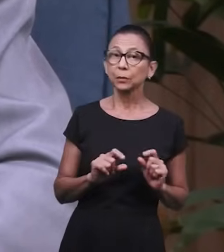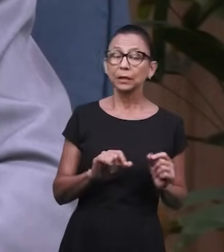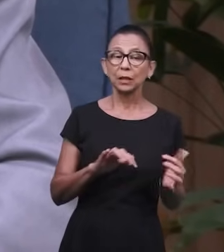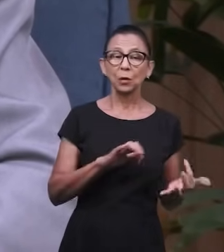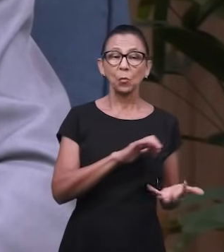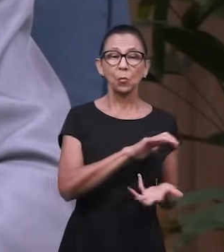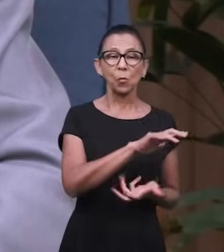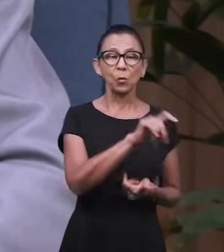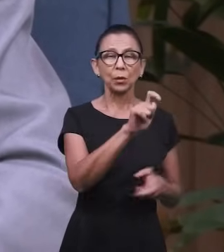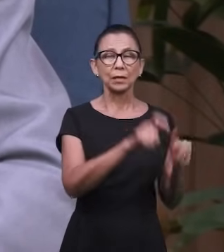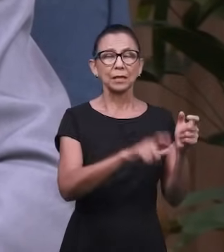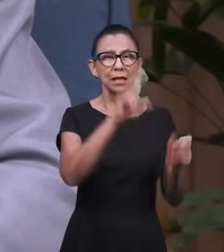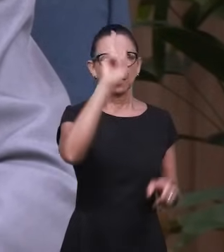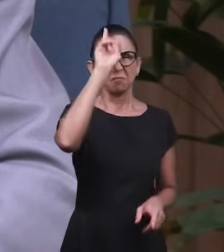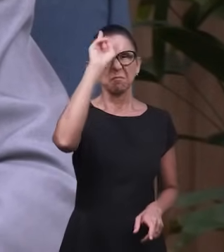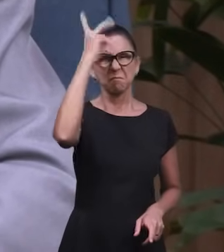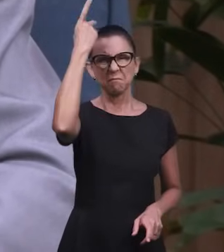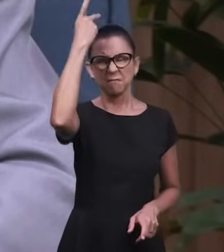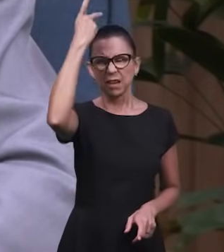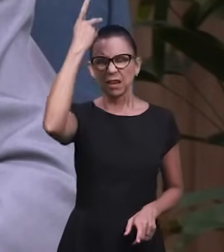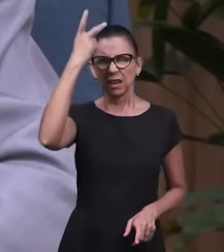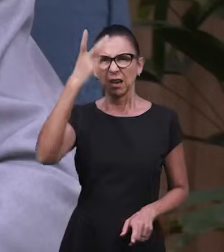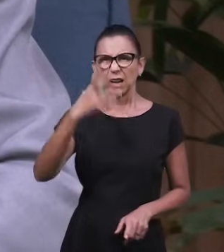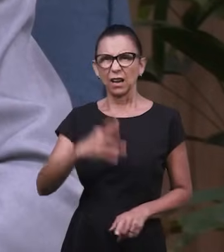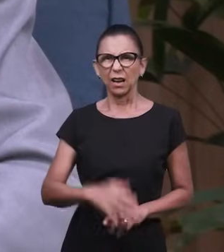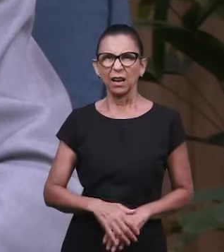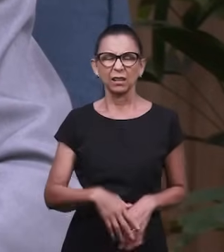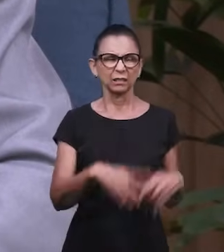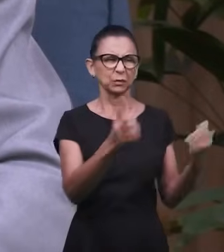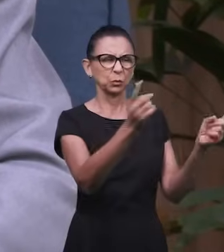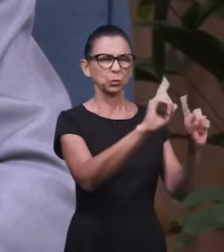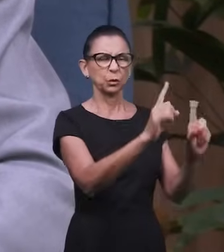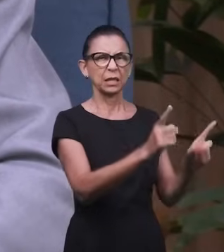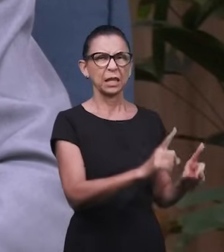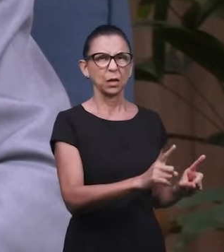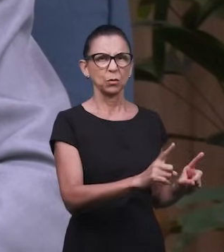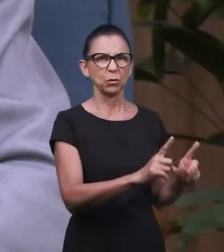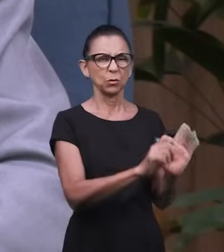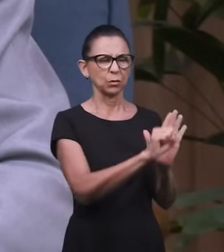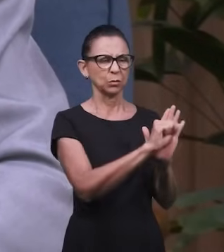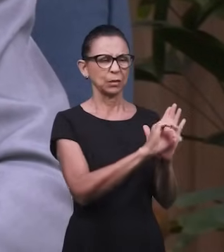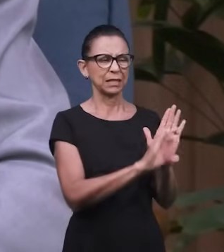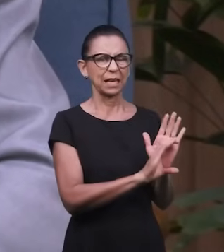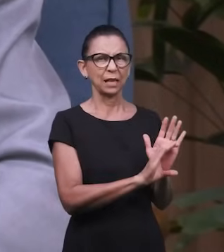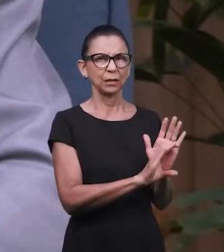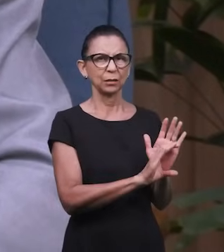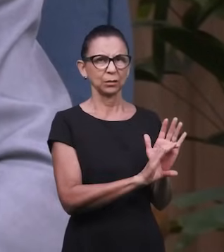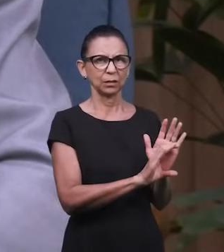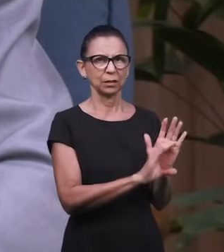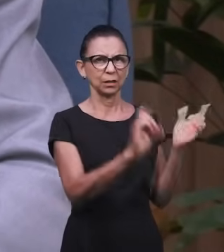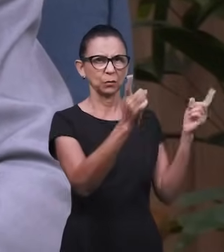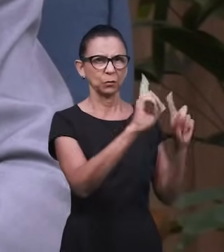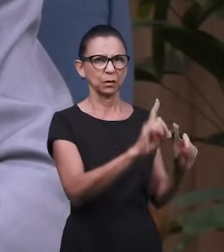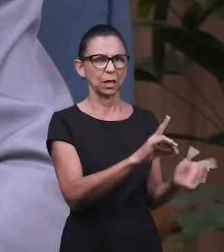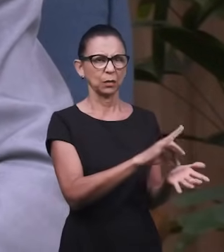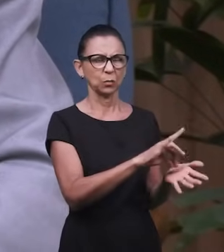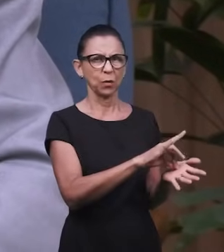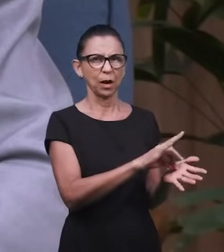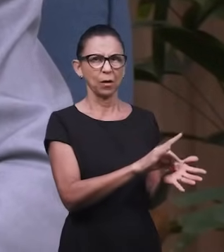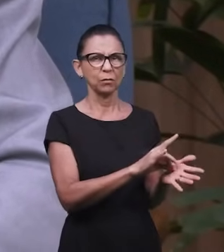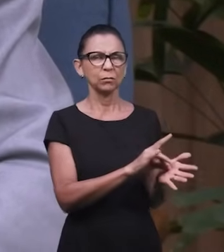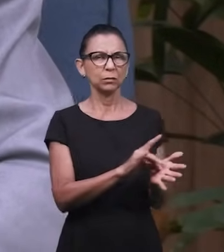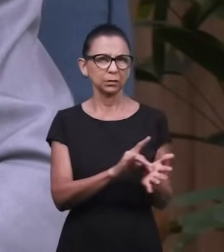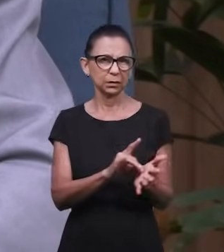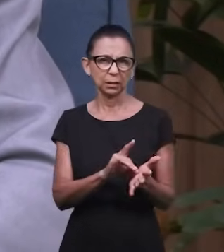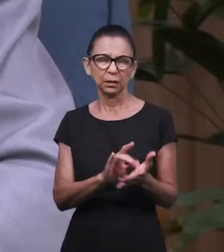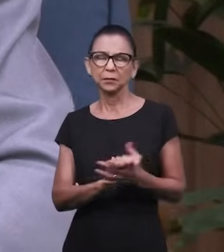em rebeldia, né? E do Deus desse século, que está por trás disso tudo, no sentido de tirar da igreja. E quando a